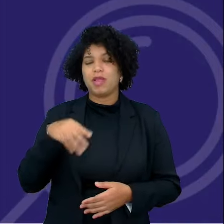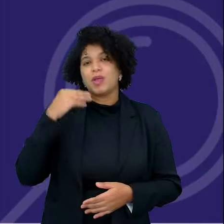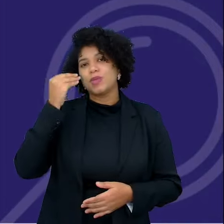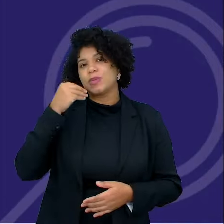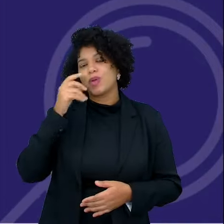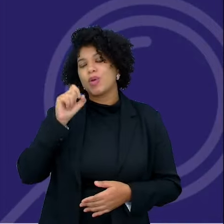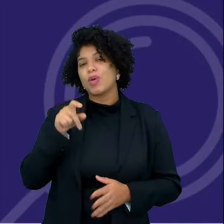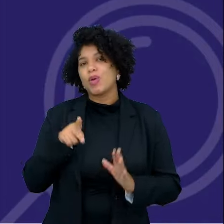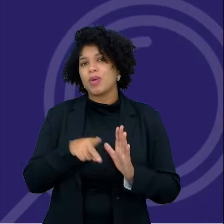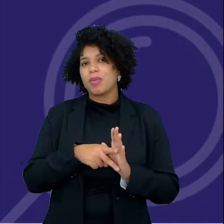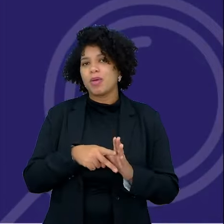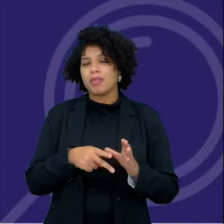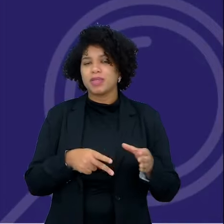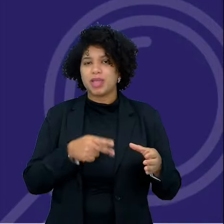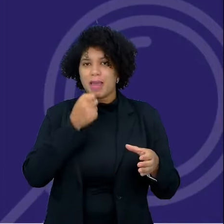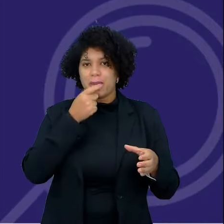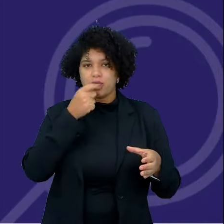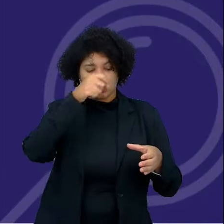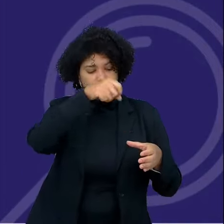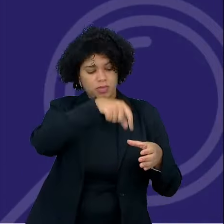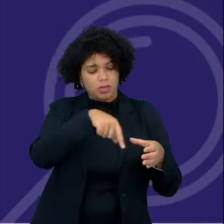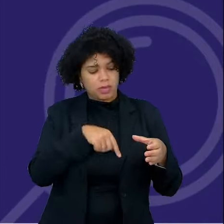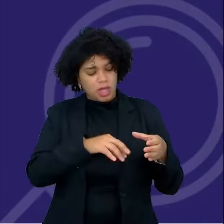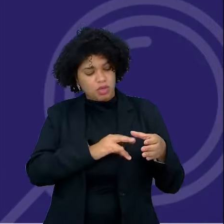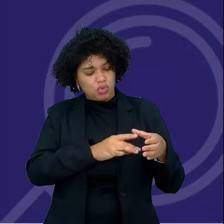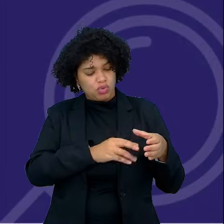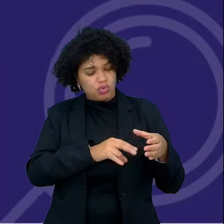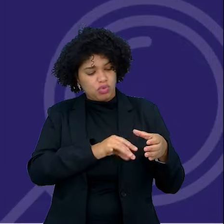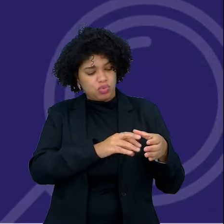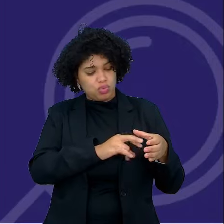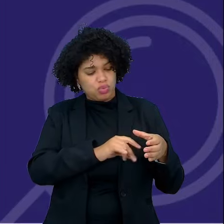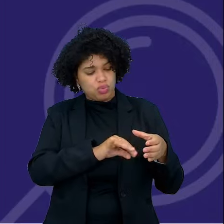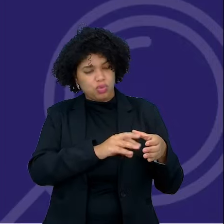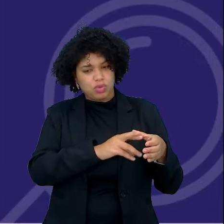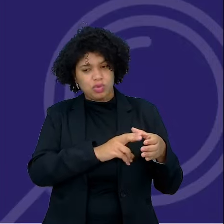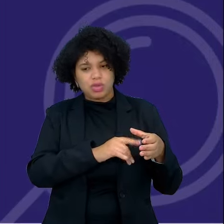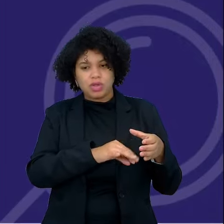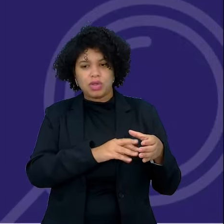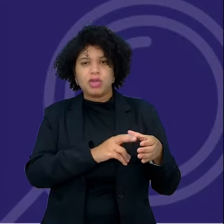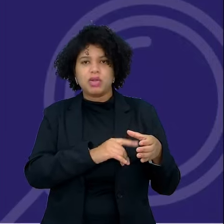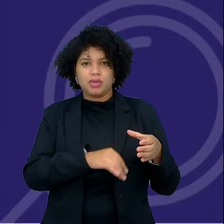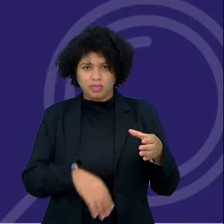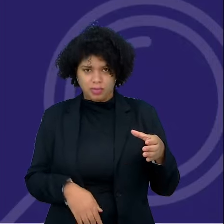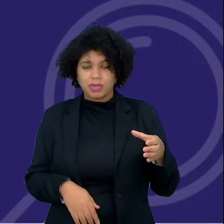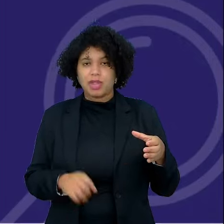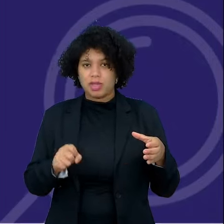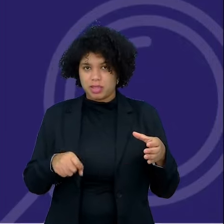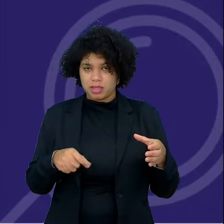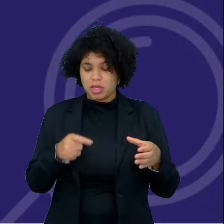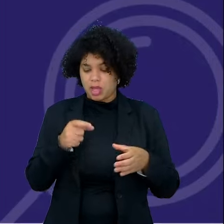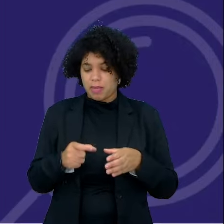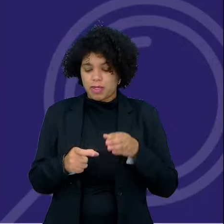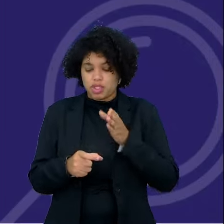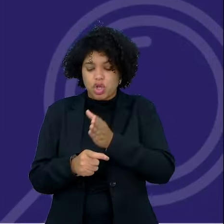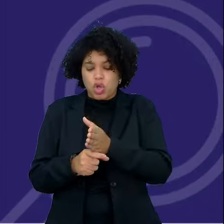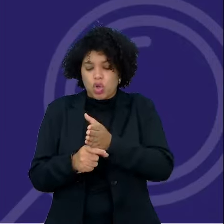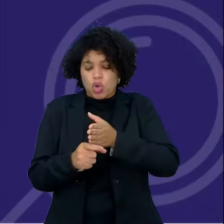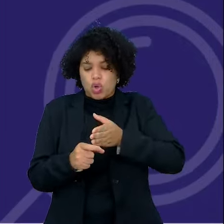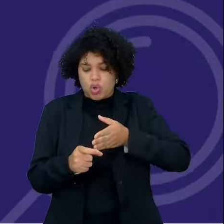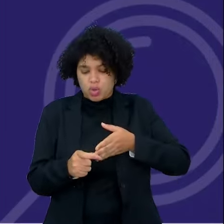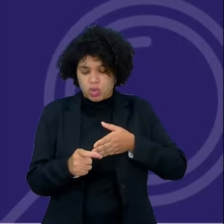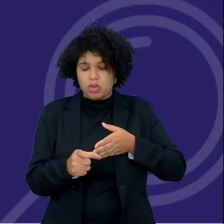faz com comprimido efervescente, exatamente o que está escrito no exercício. Você corta o comprimido efervescente e